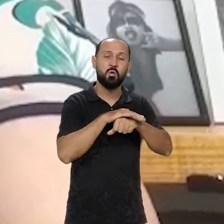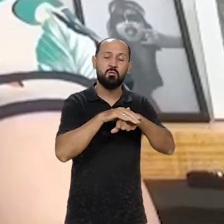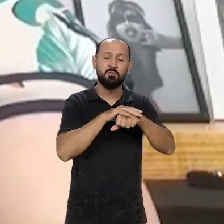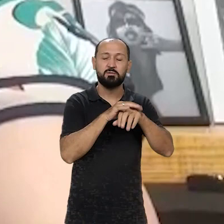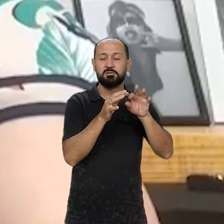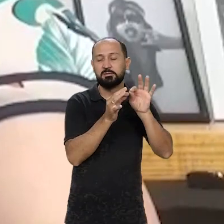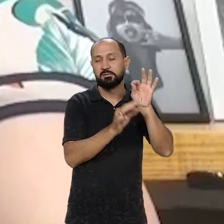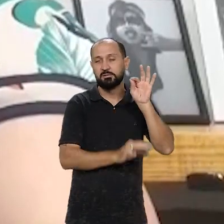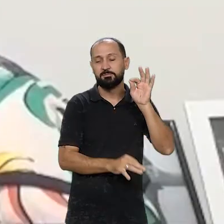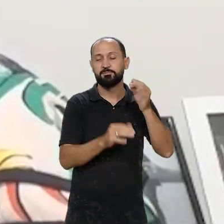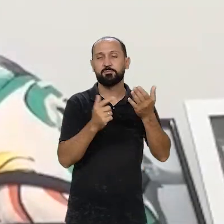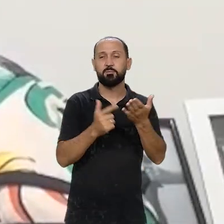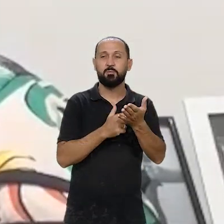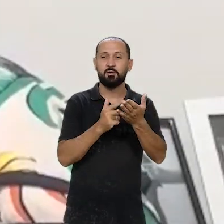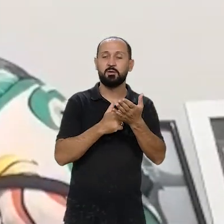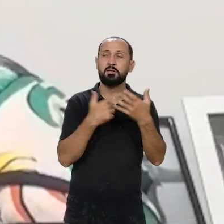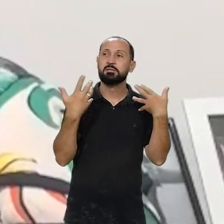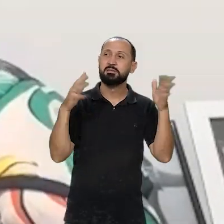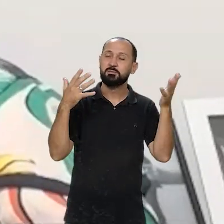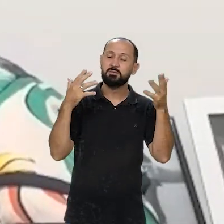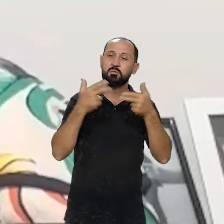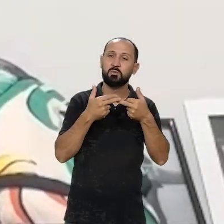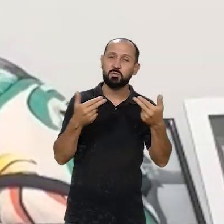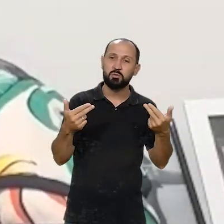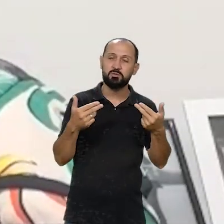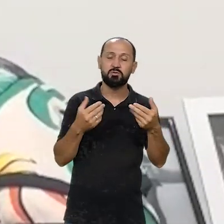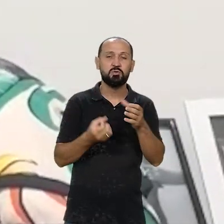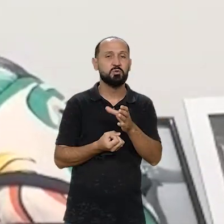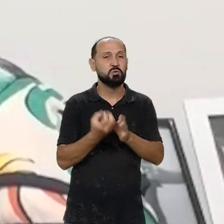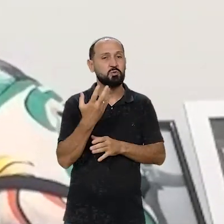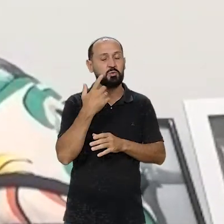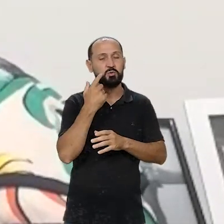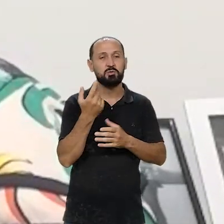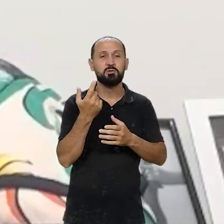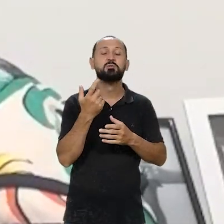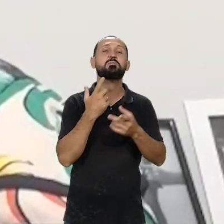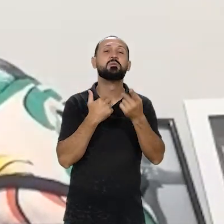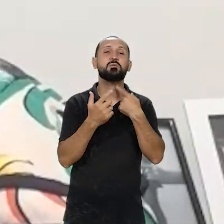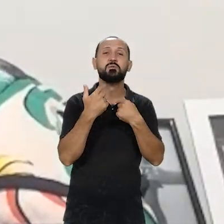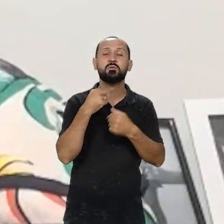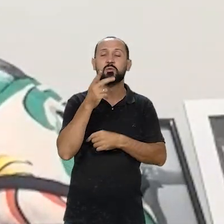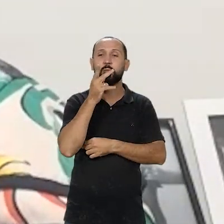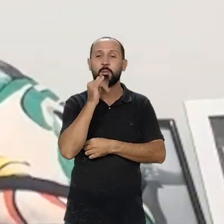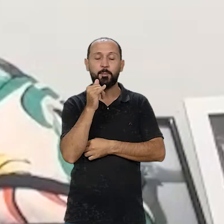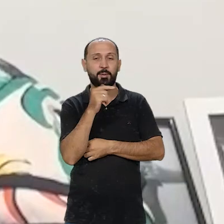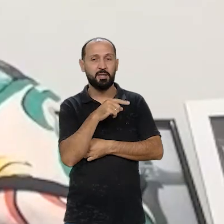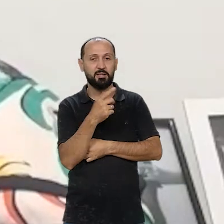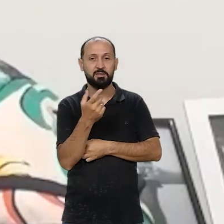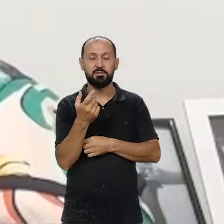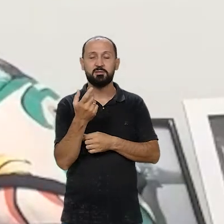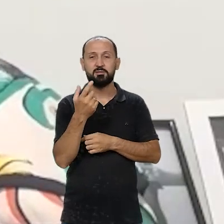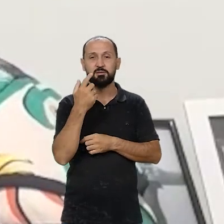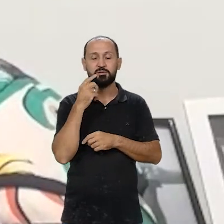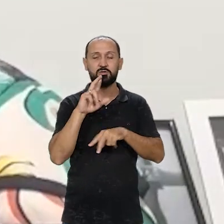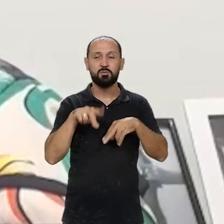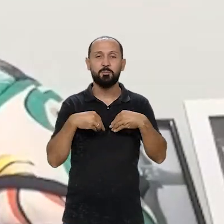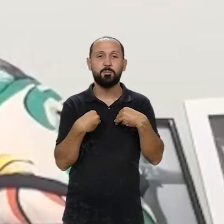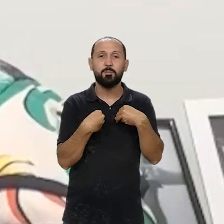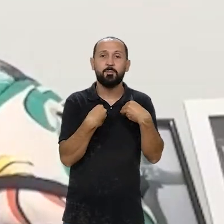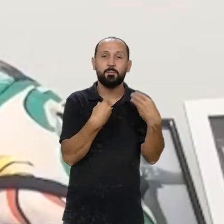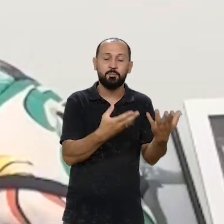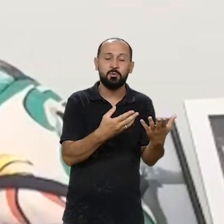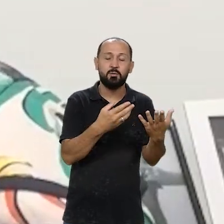muitas conversas longas. O livro Celebração das Coisas surgiu, né, de uma vontade do meu pai